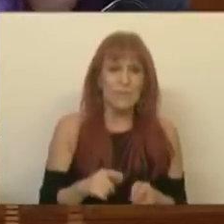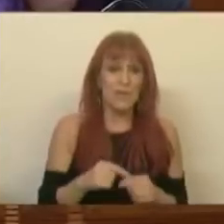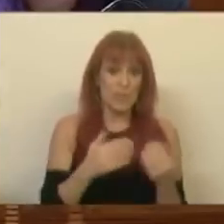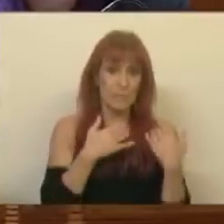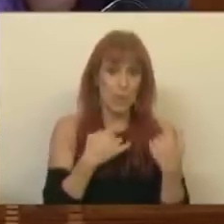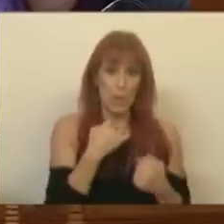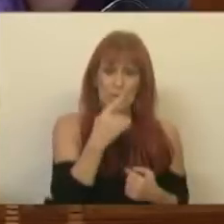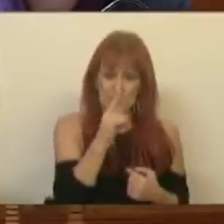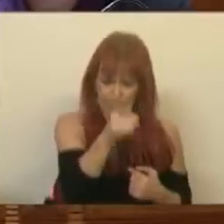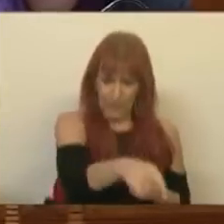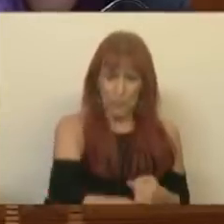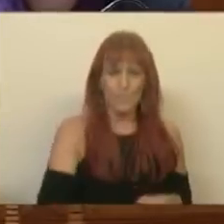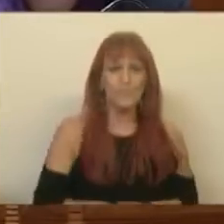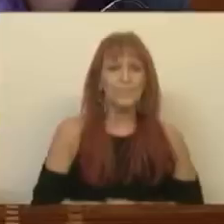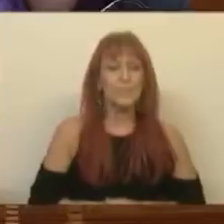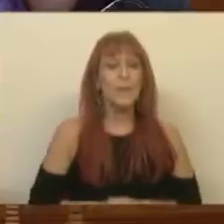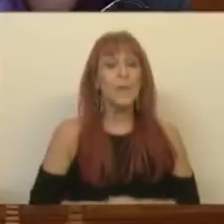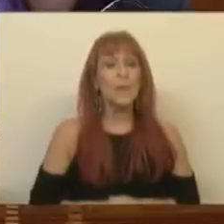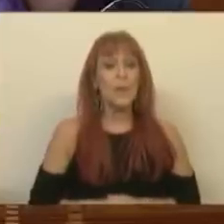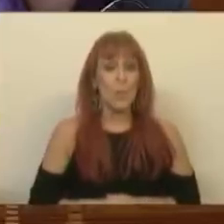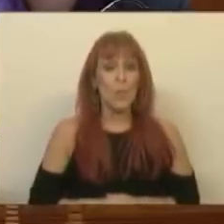responsabilidade de dizer